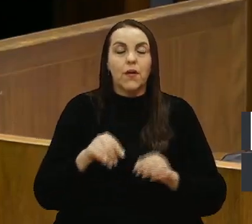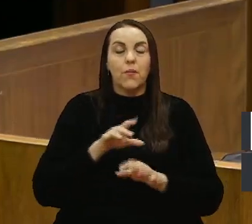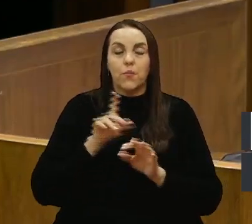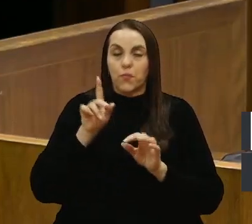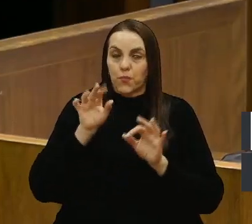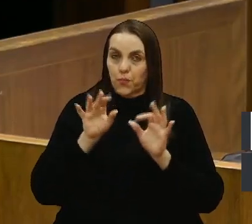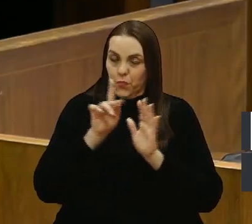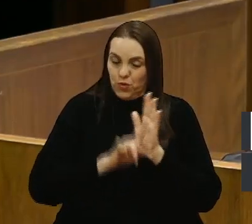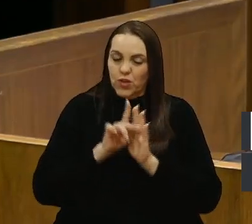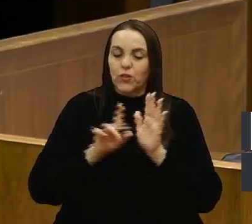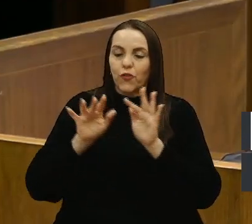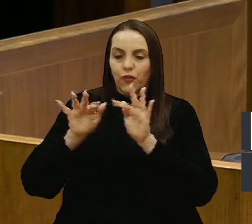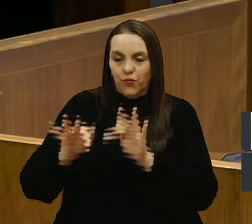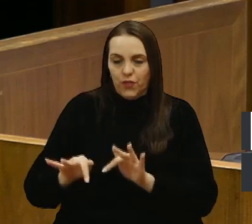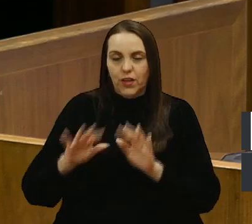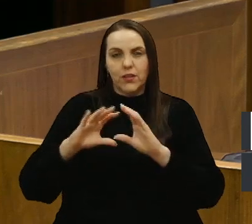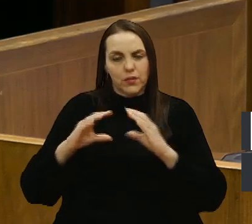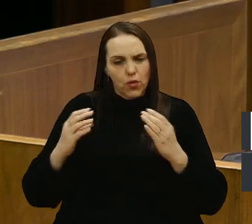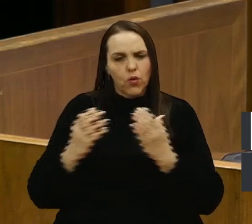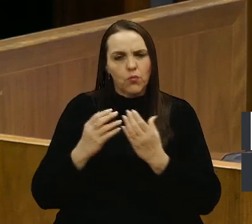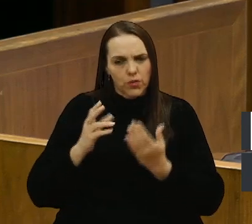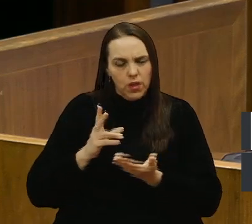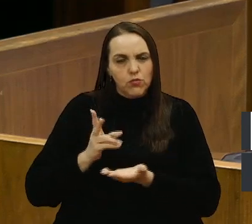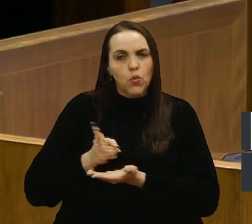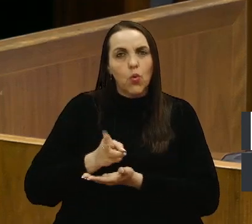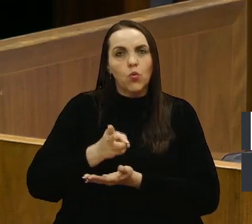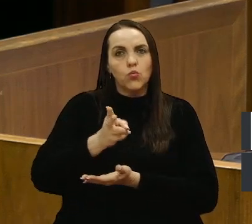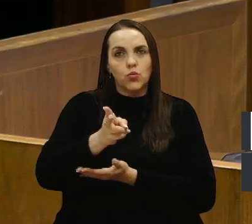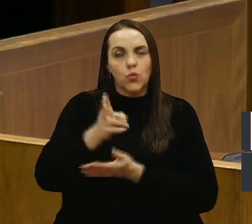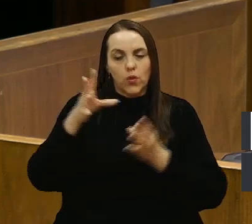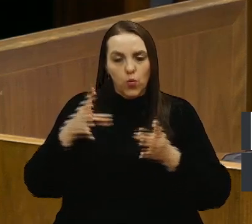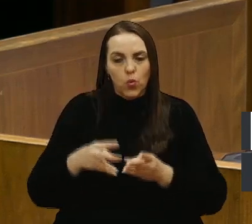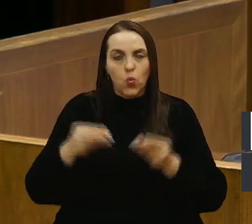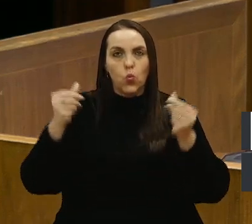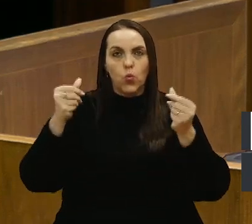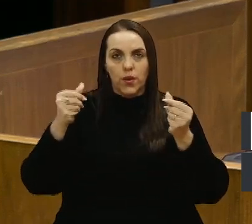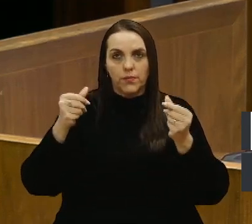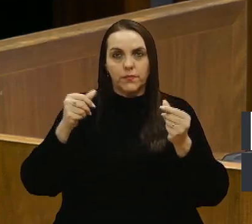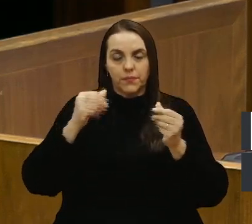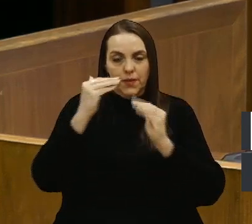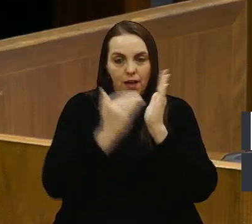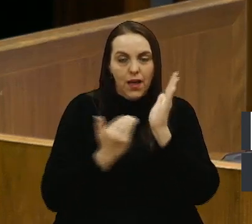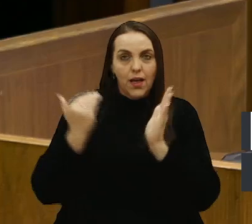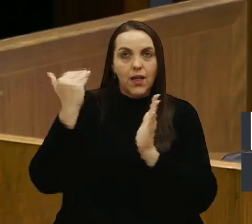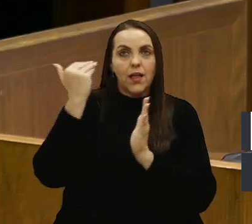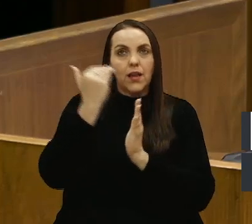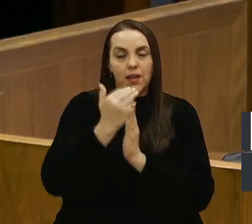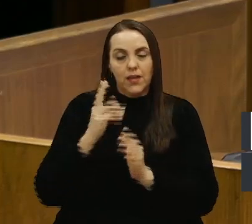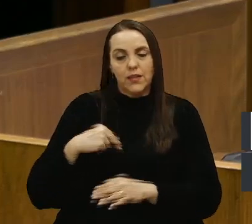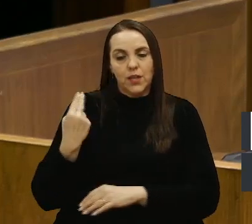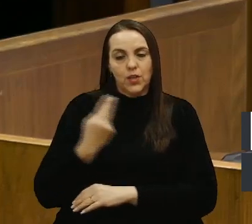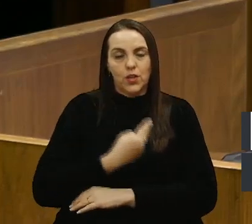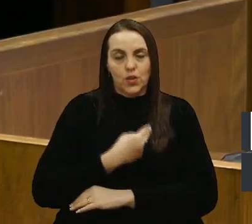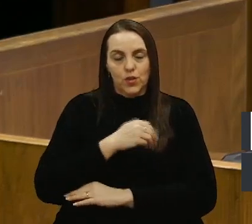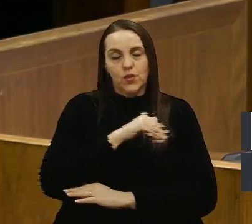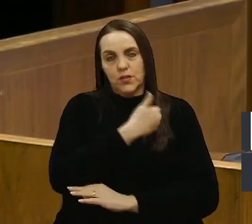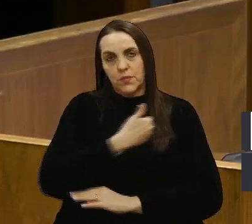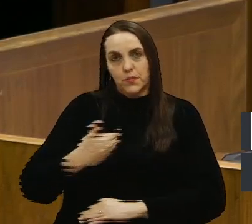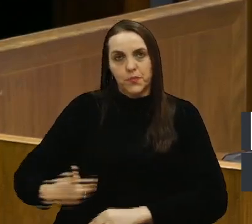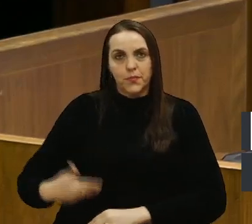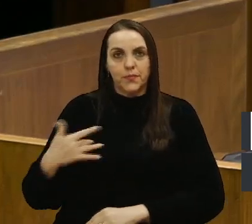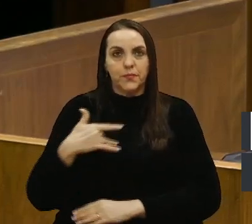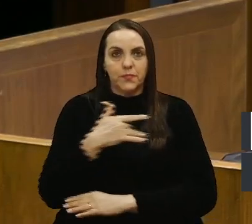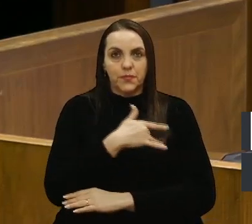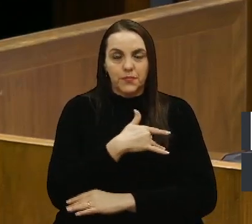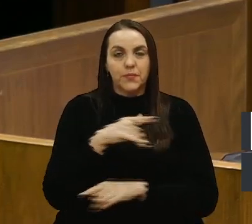na comunidade a intenção de uma cura para além, né, da nossa saúde pública. E